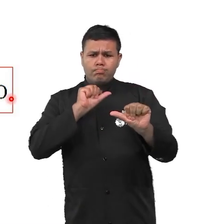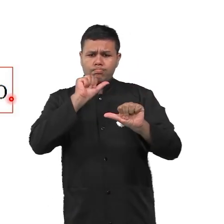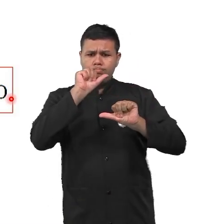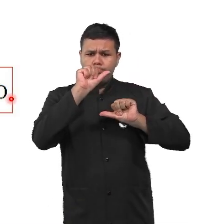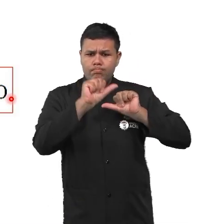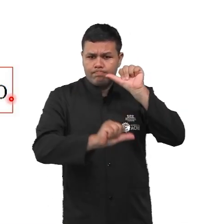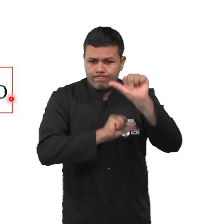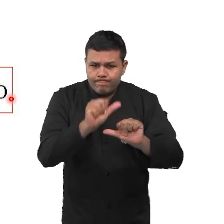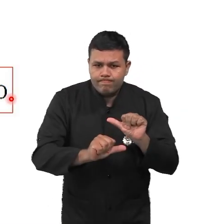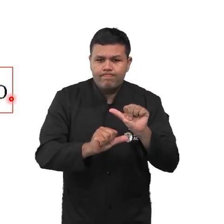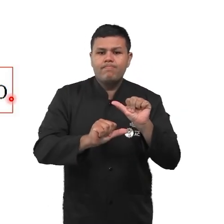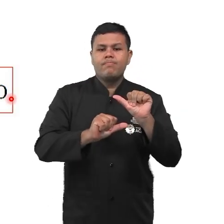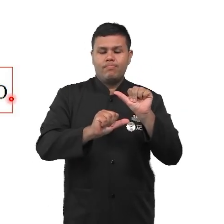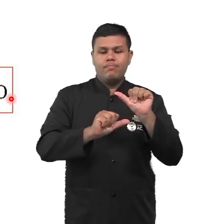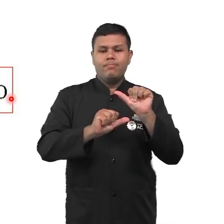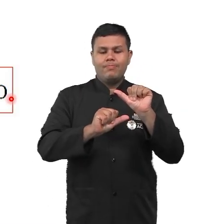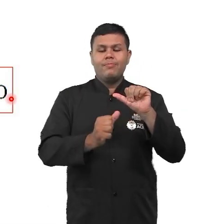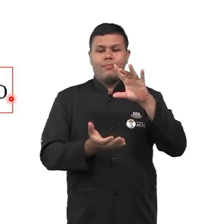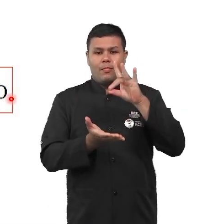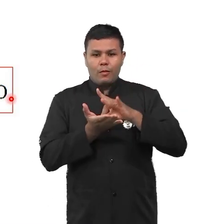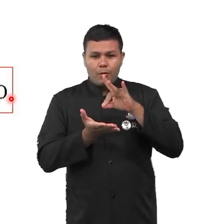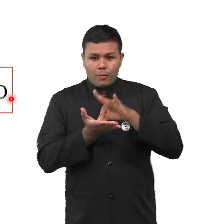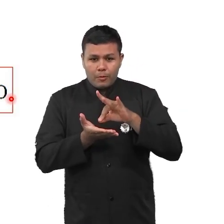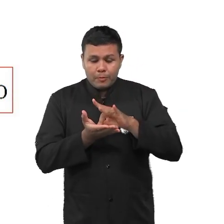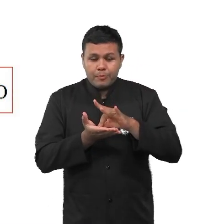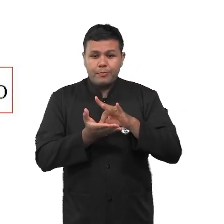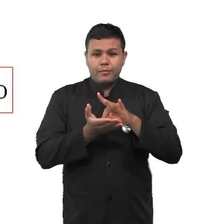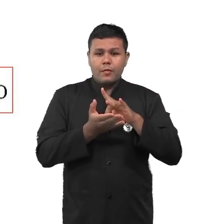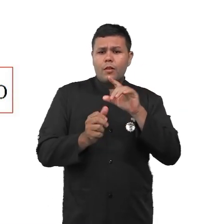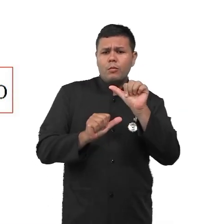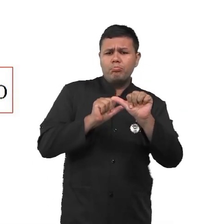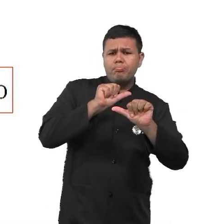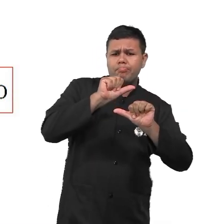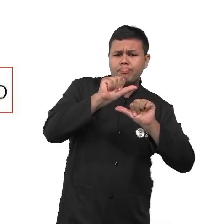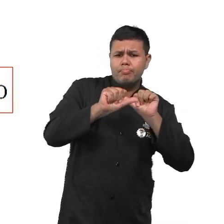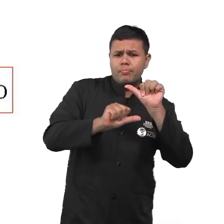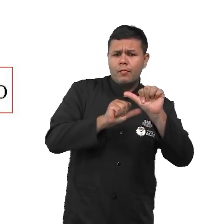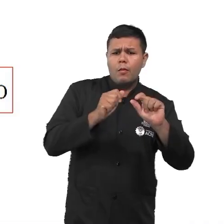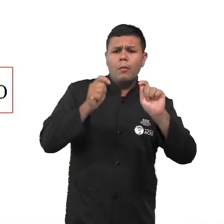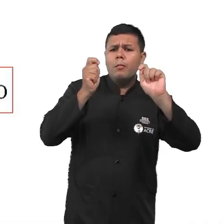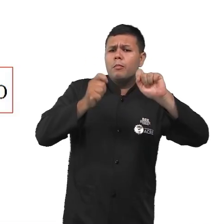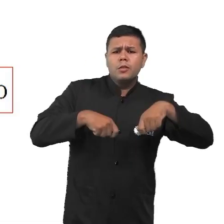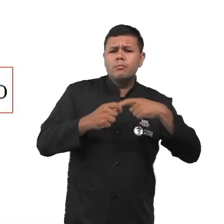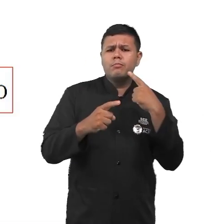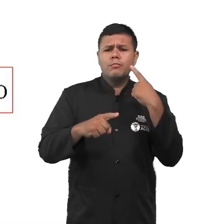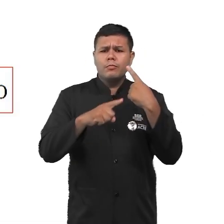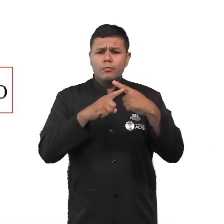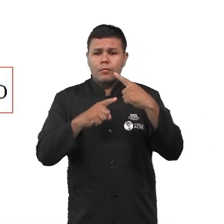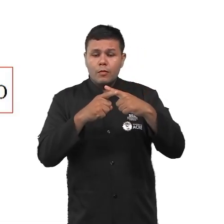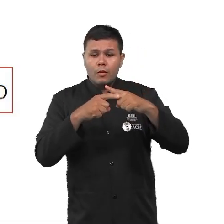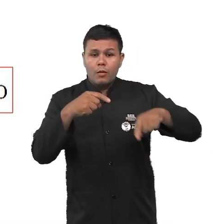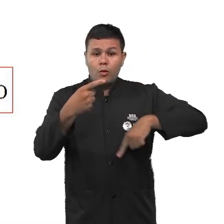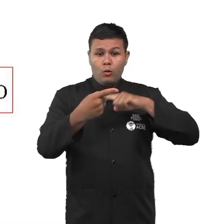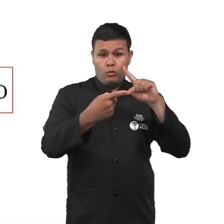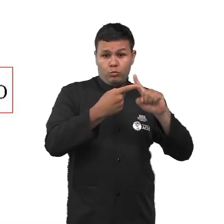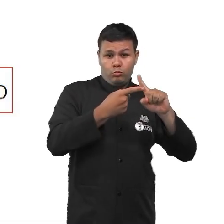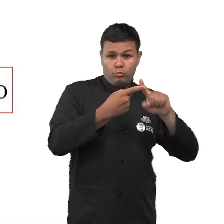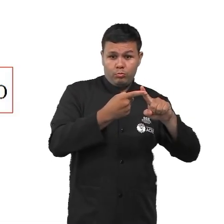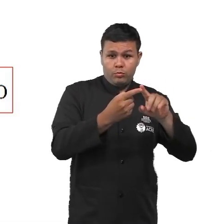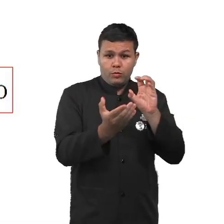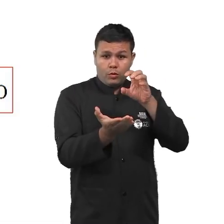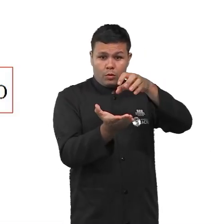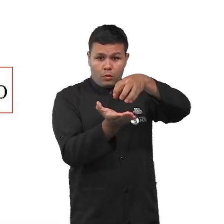transmutou, aconteceu uma transmutação. Mas essa transmutação ela só foi possível Porque o bismuto tem um